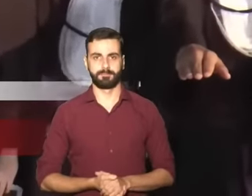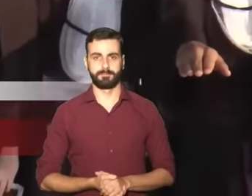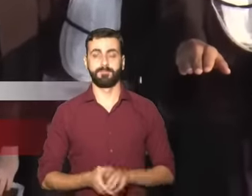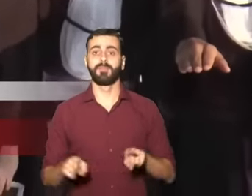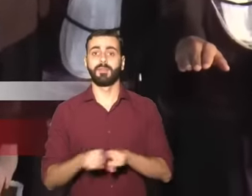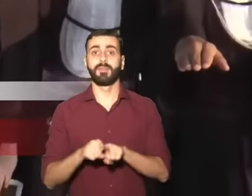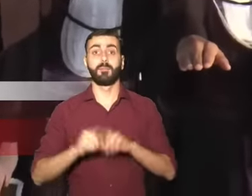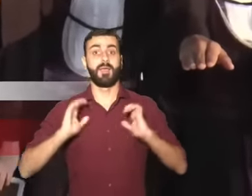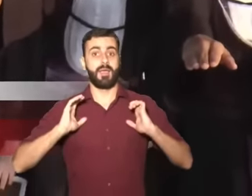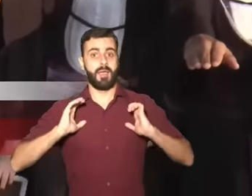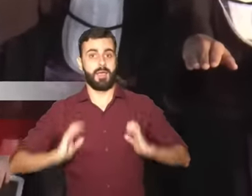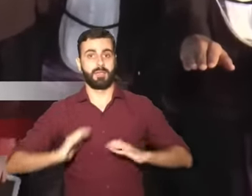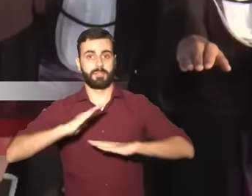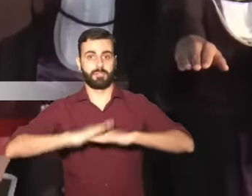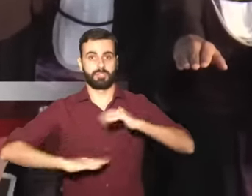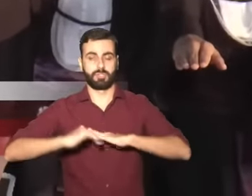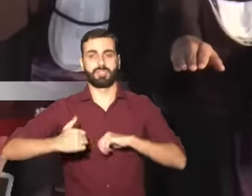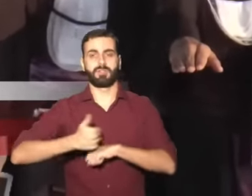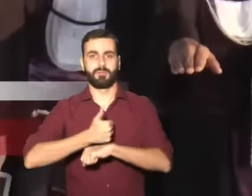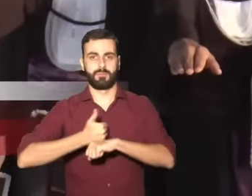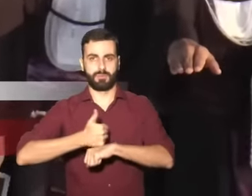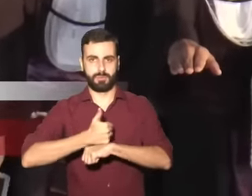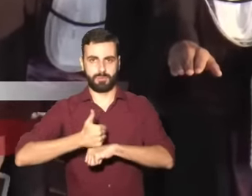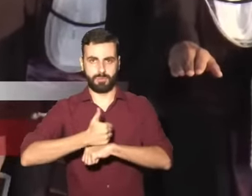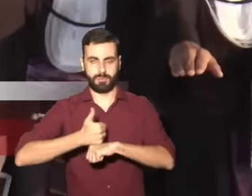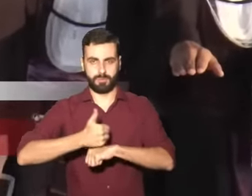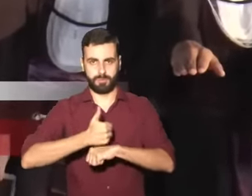e da ética profissional,